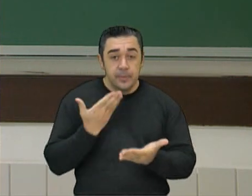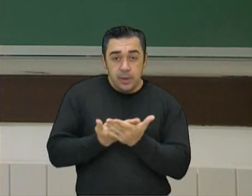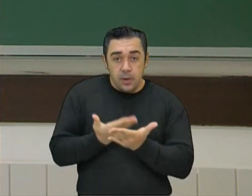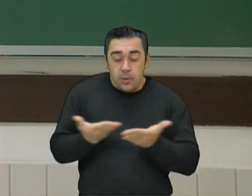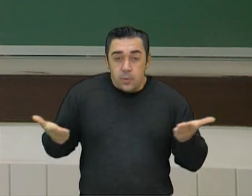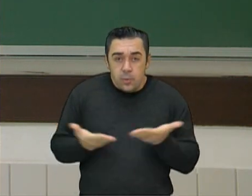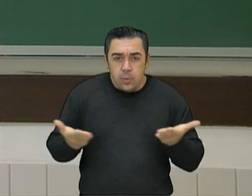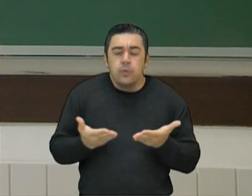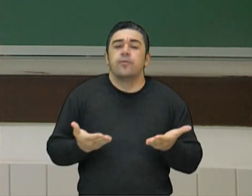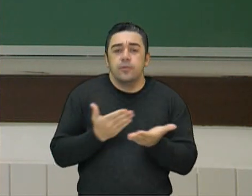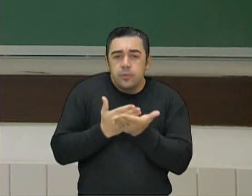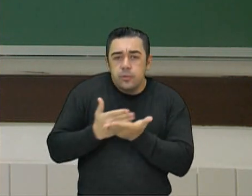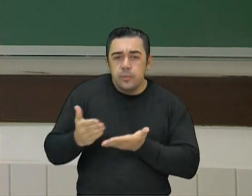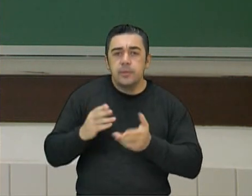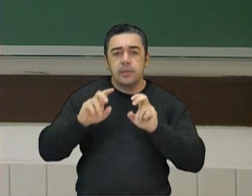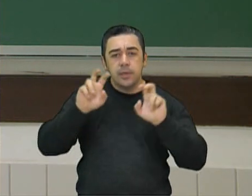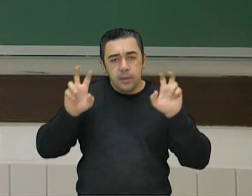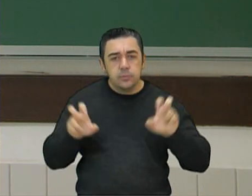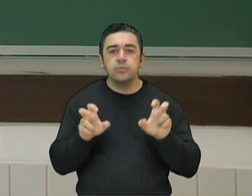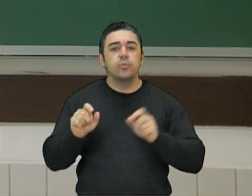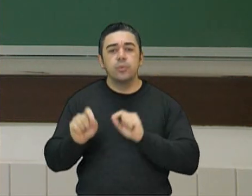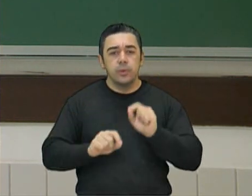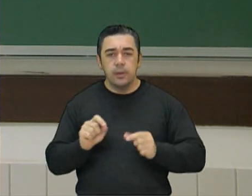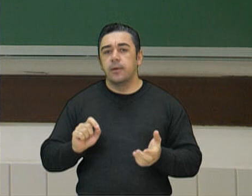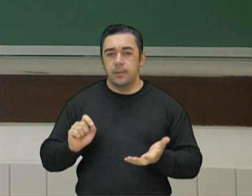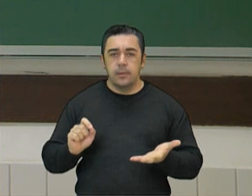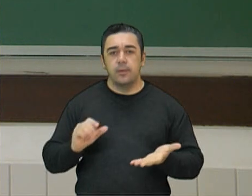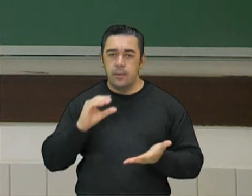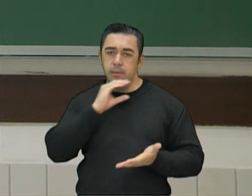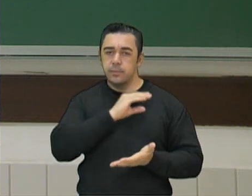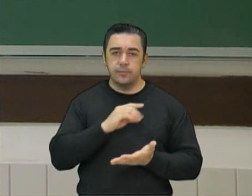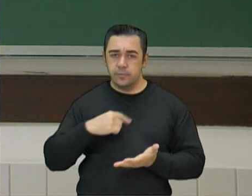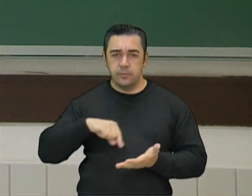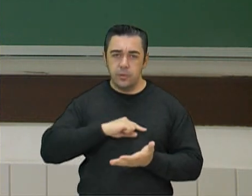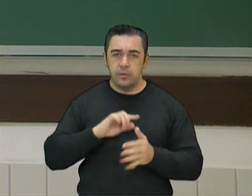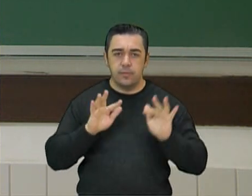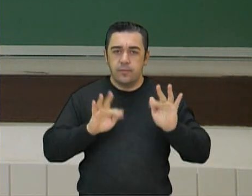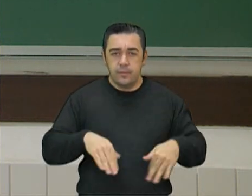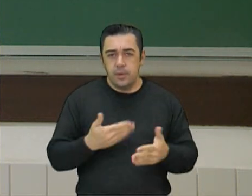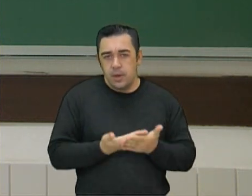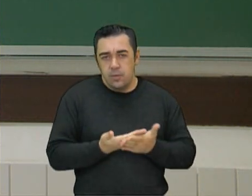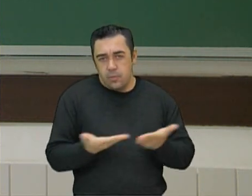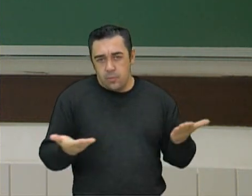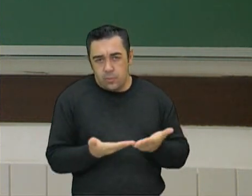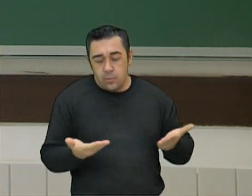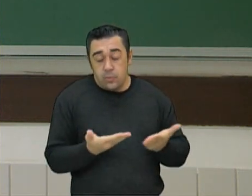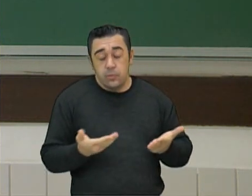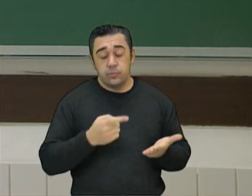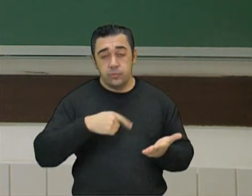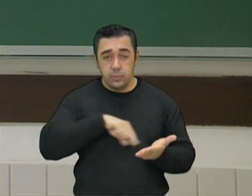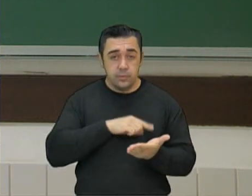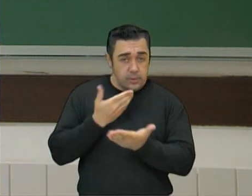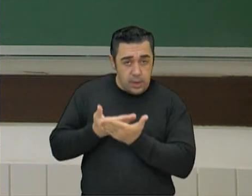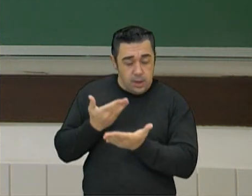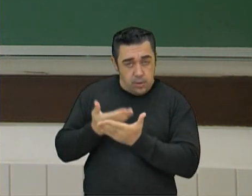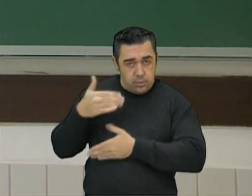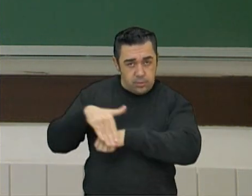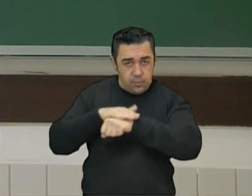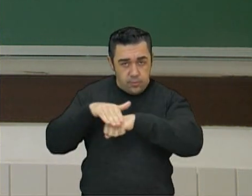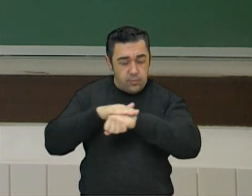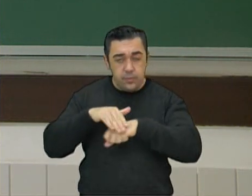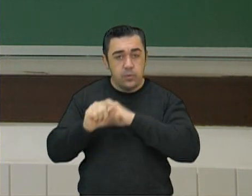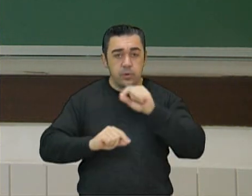hoje nós vamos começar esse assunto que, é claro, a gente não vai esgotar na aula de hoje e vamos ficar algumas aulas falando